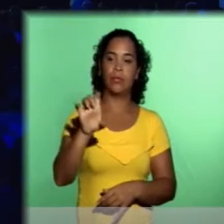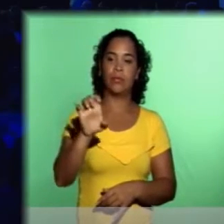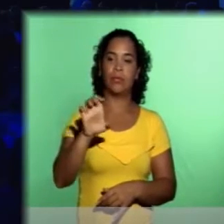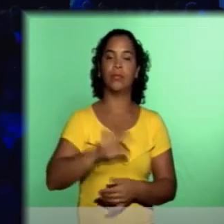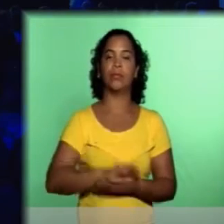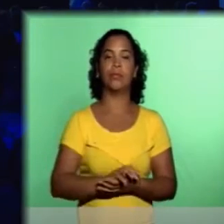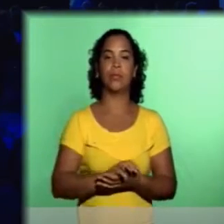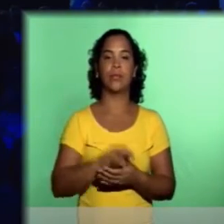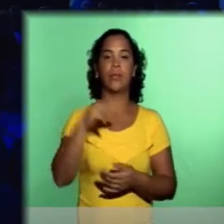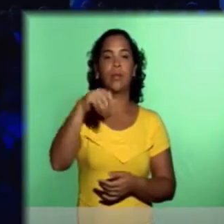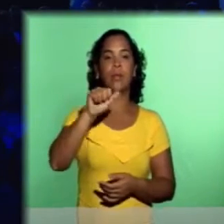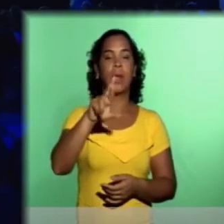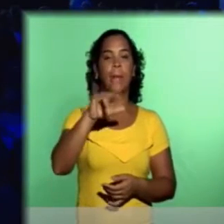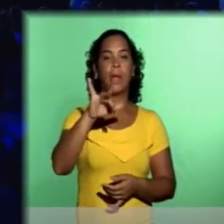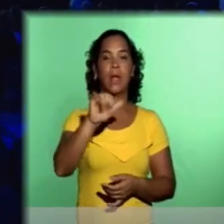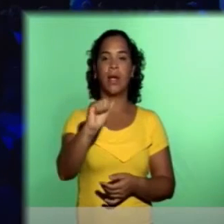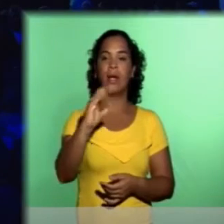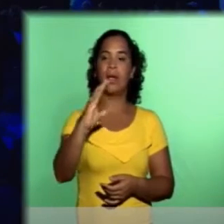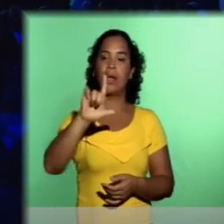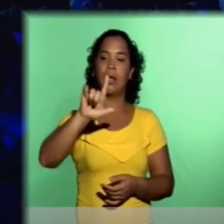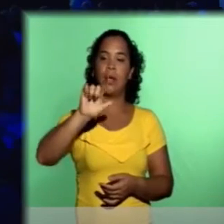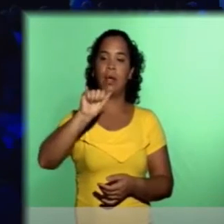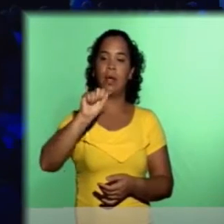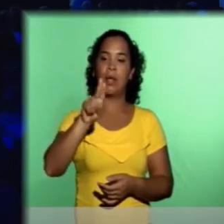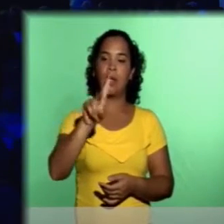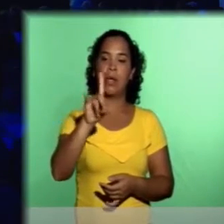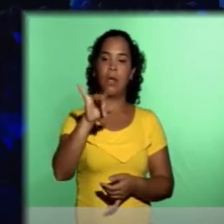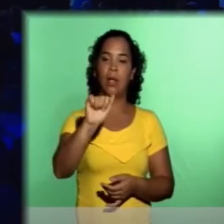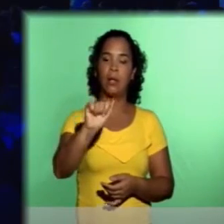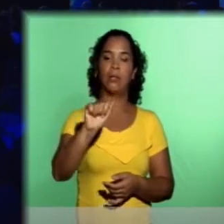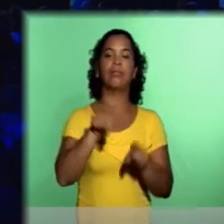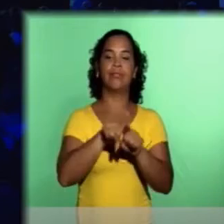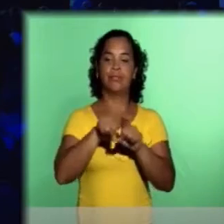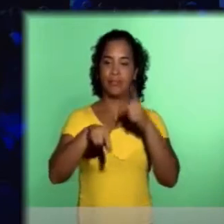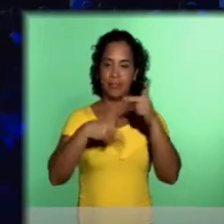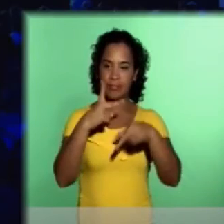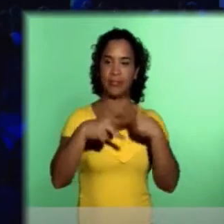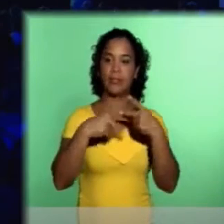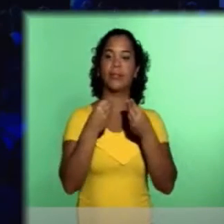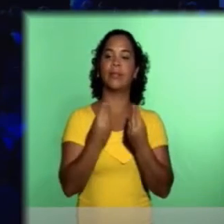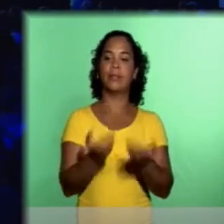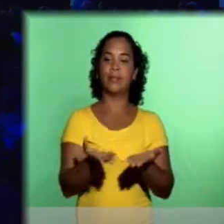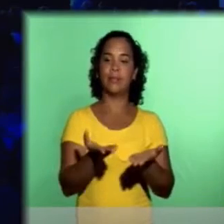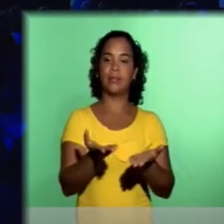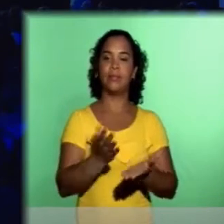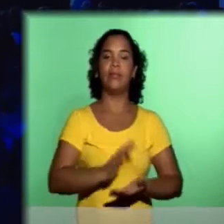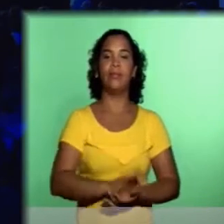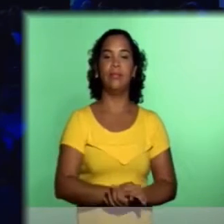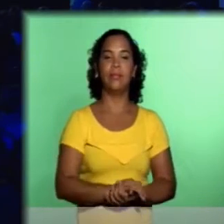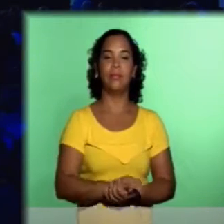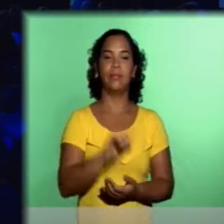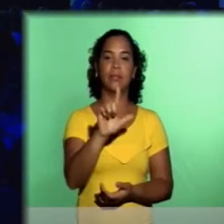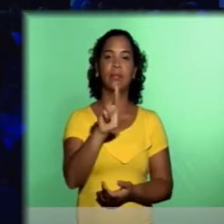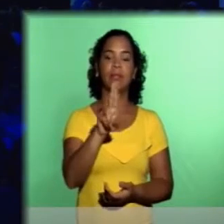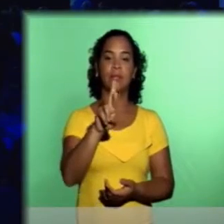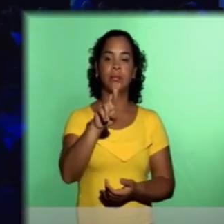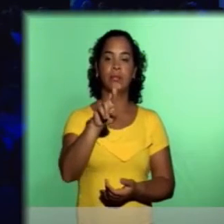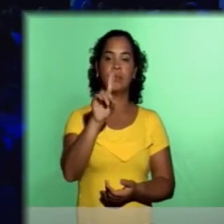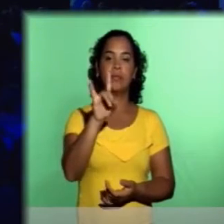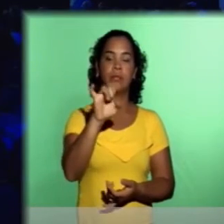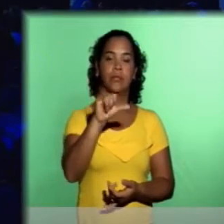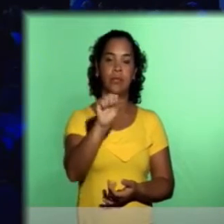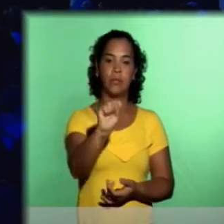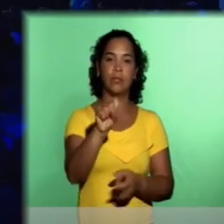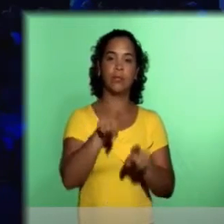Maria Cláudia Alves Nascimento, Almino Afonso, também do Rio Grande do Norte. Lourdes Irene Carvalho,